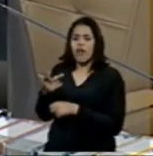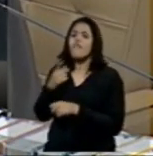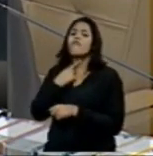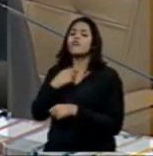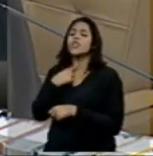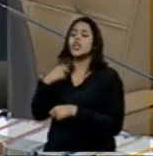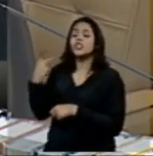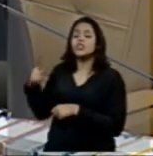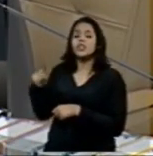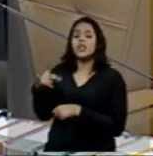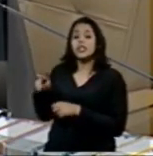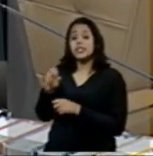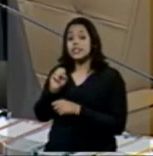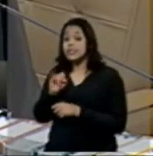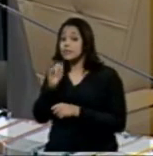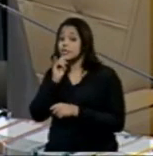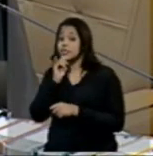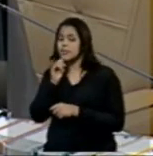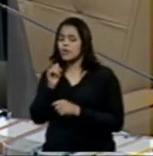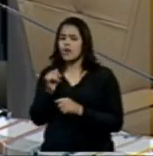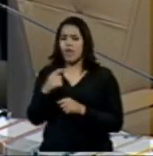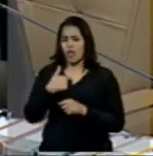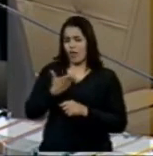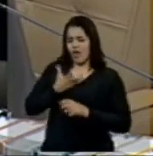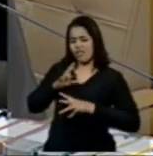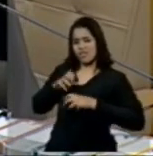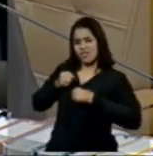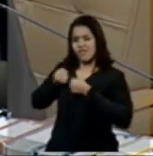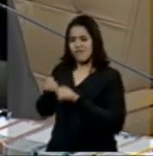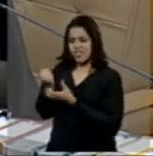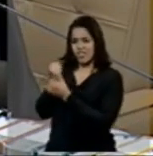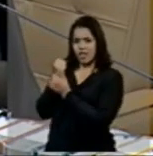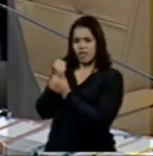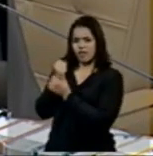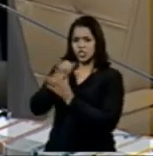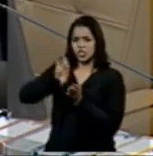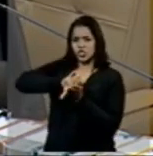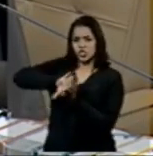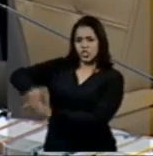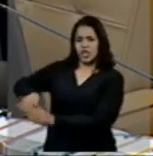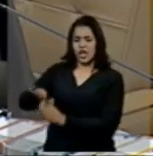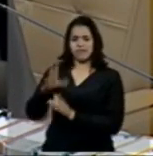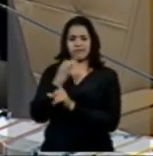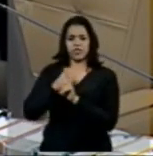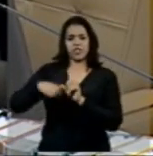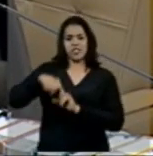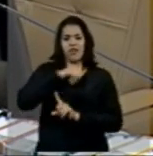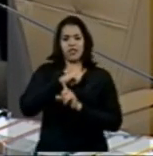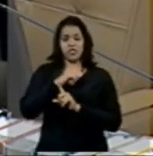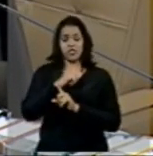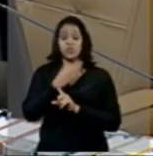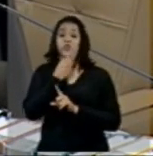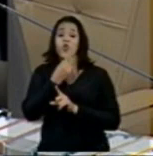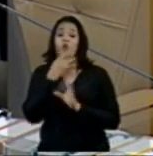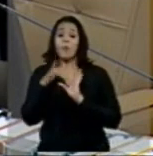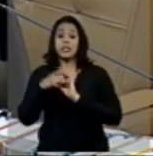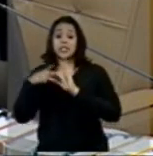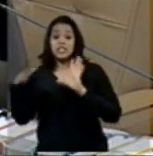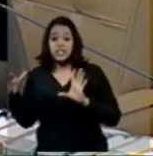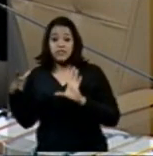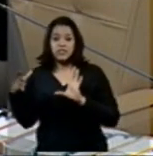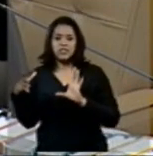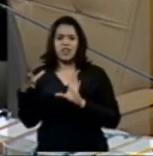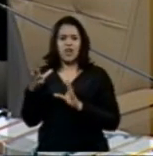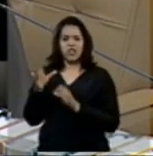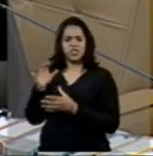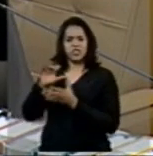pena de, a pretexto de defendê-lo, banilo da sociedade dos homens livres,